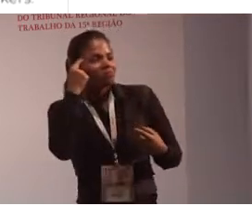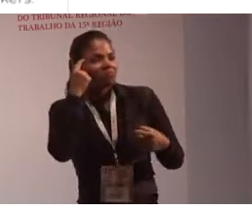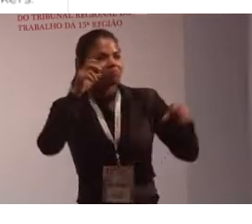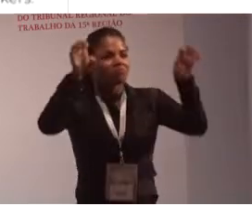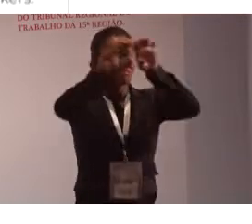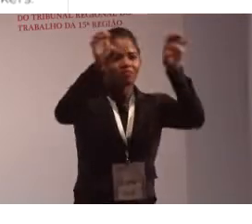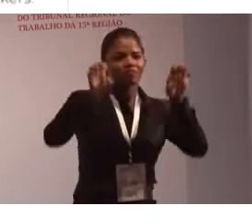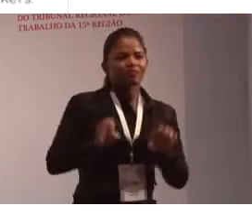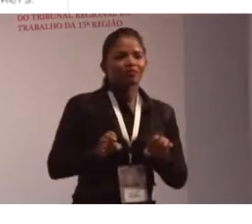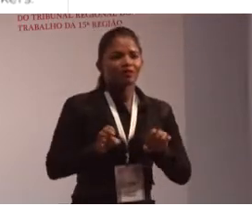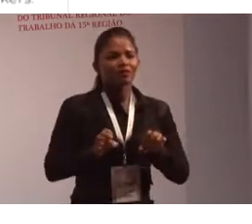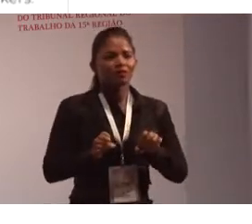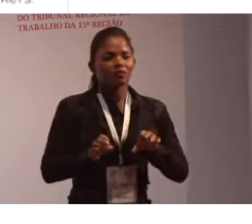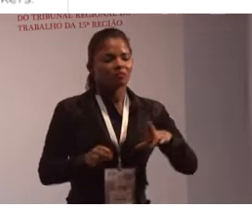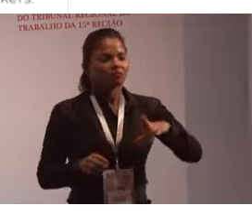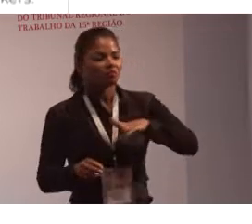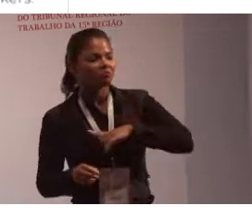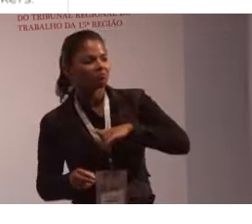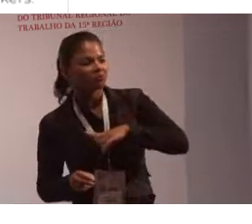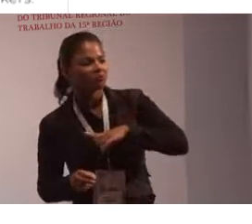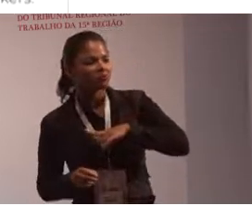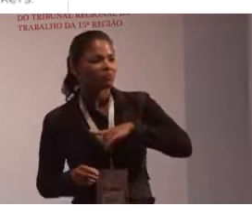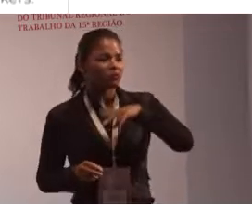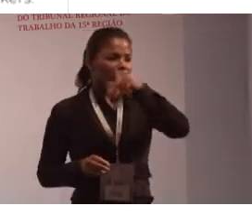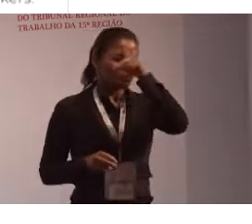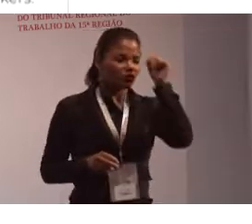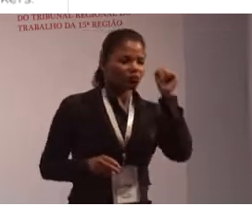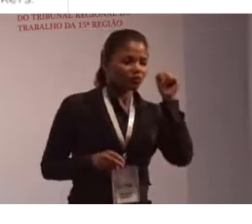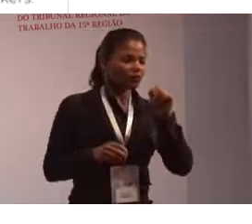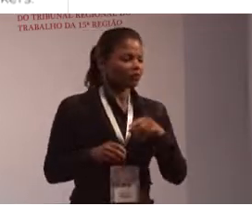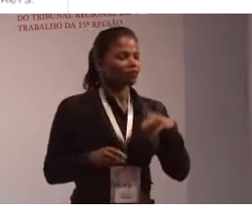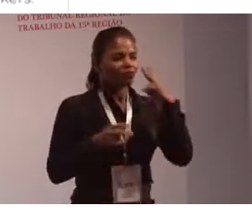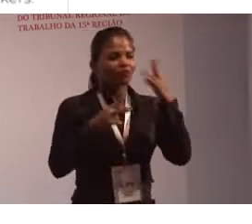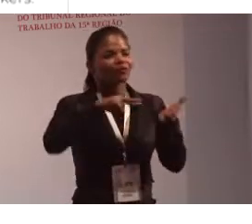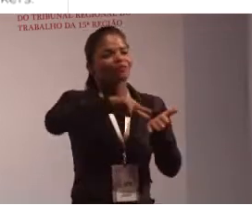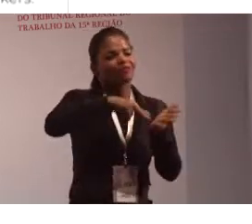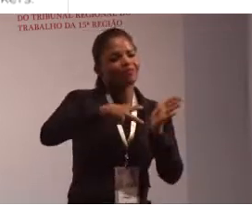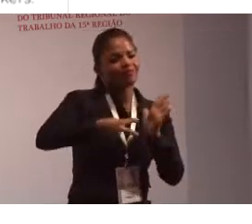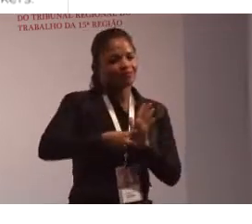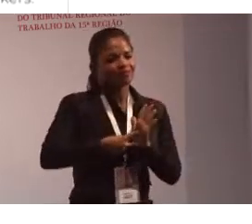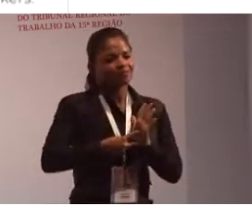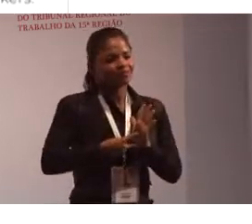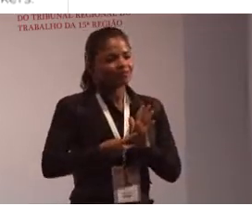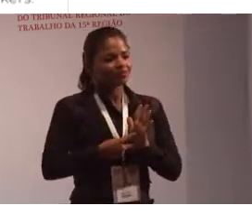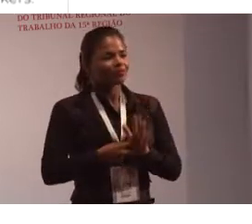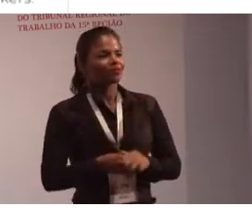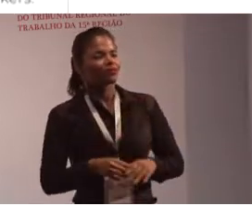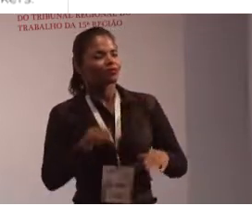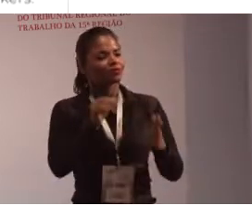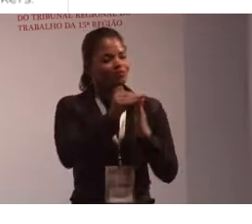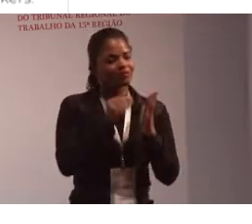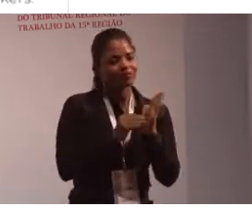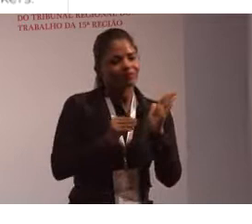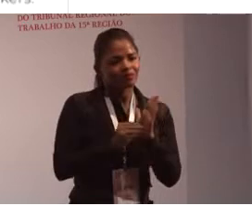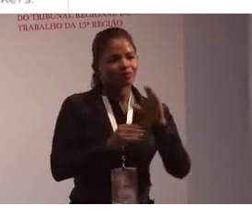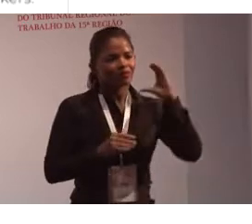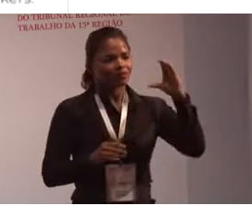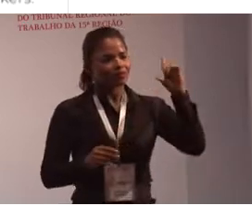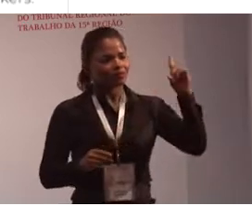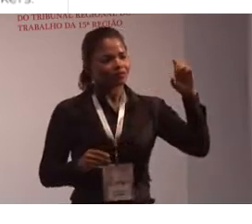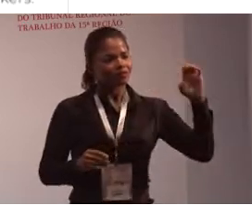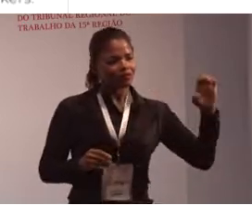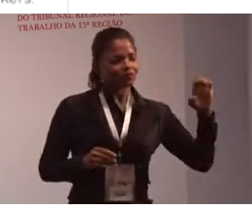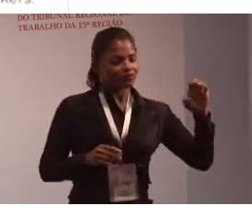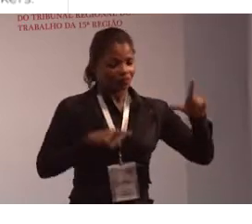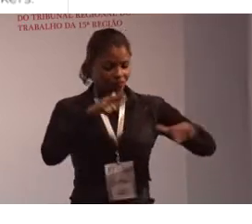sejam públicos ou privados, mas também menos pressão social a partir dos sindicatos. Tá? Segundo os dados da OCDE, esse tipo